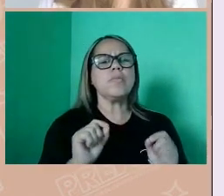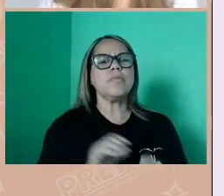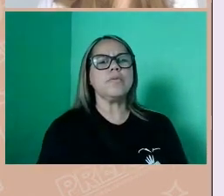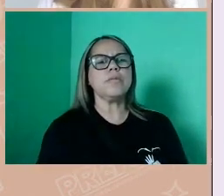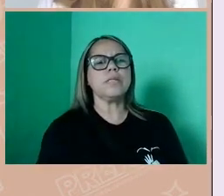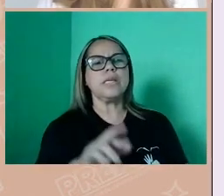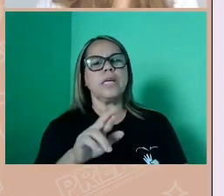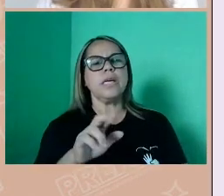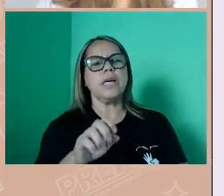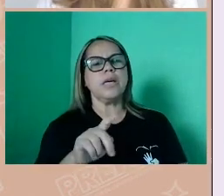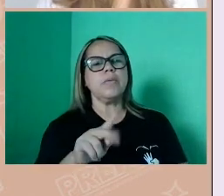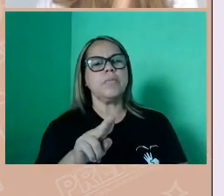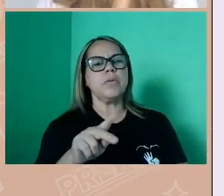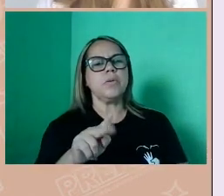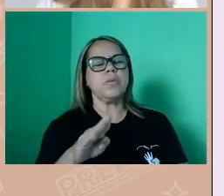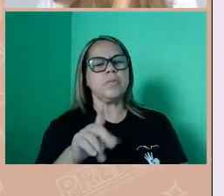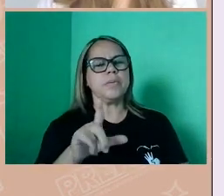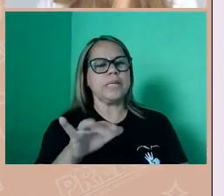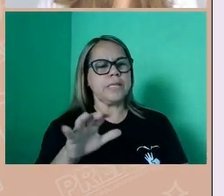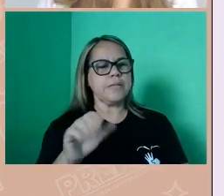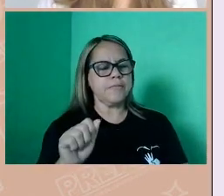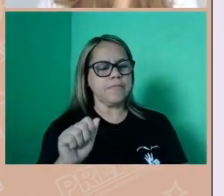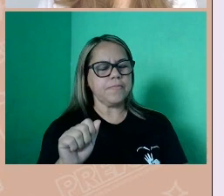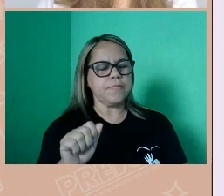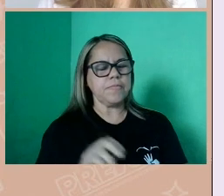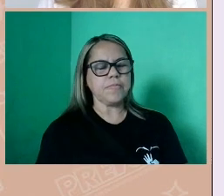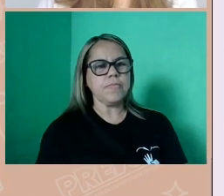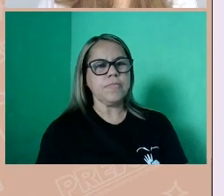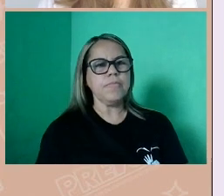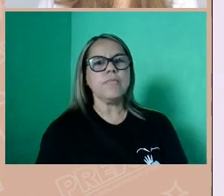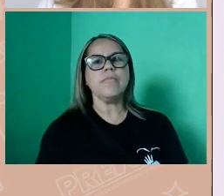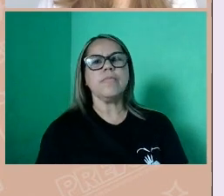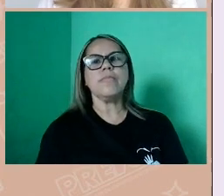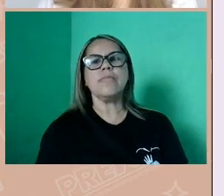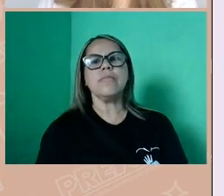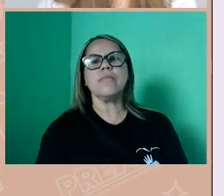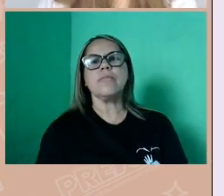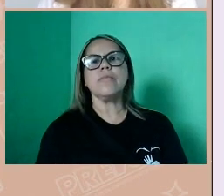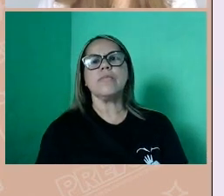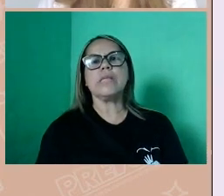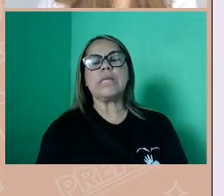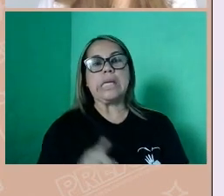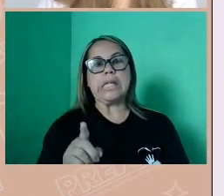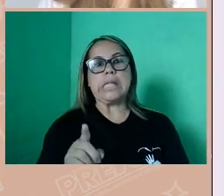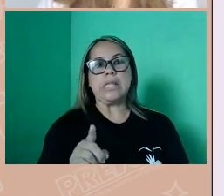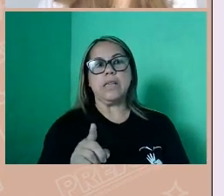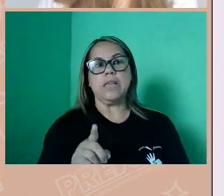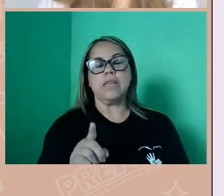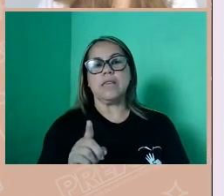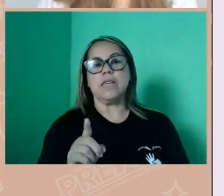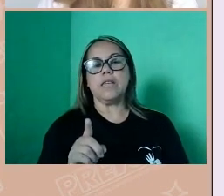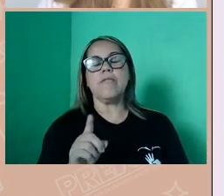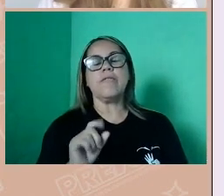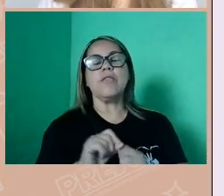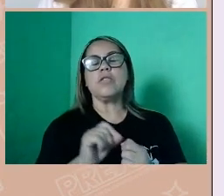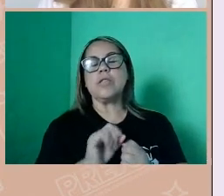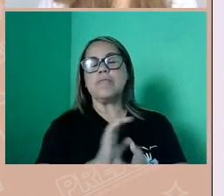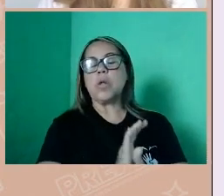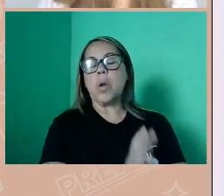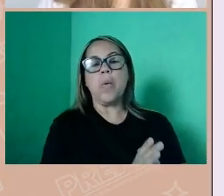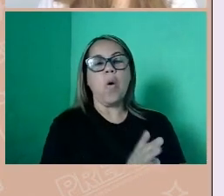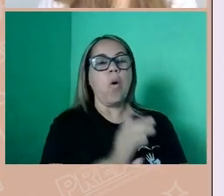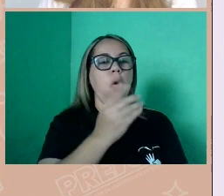which overthrew que derrubou o governo americano o romance The